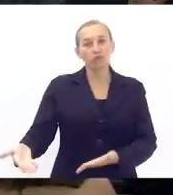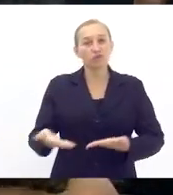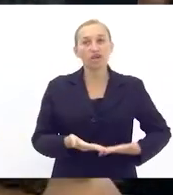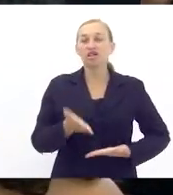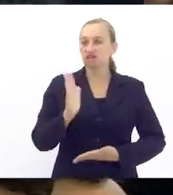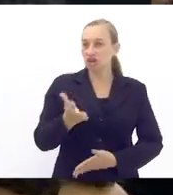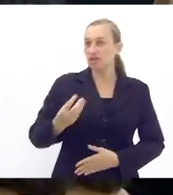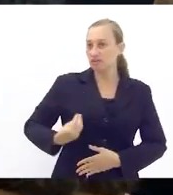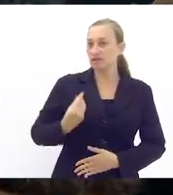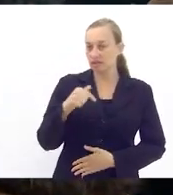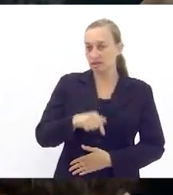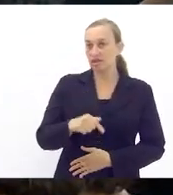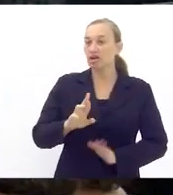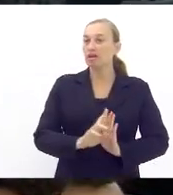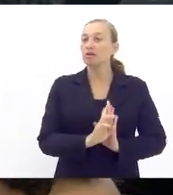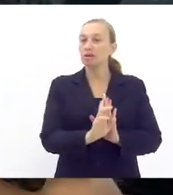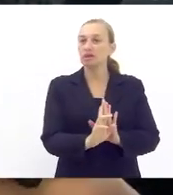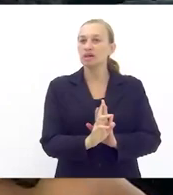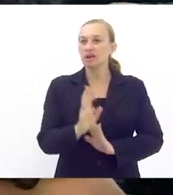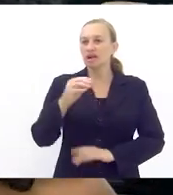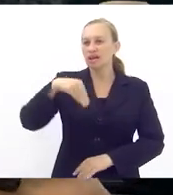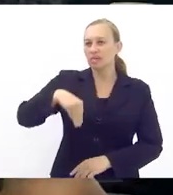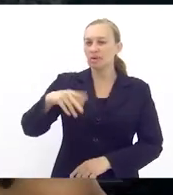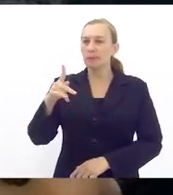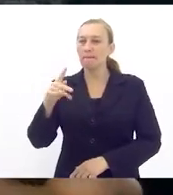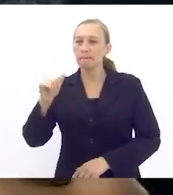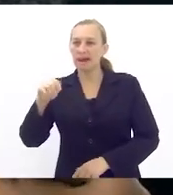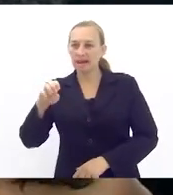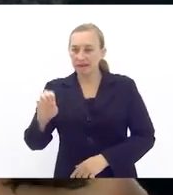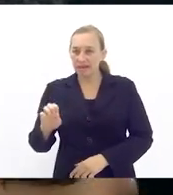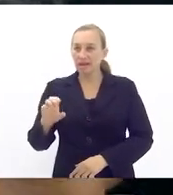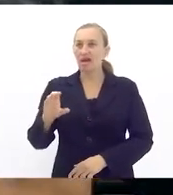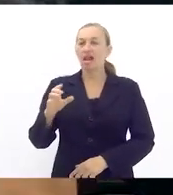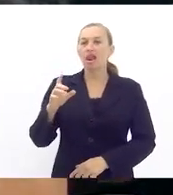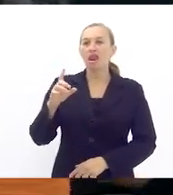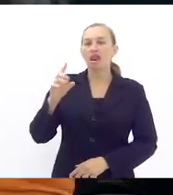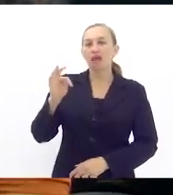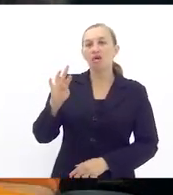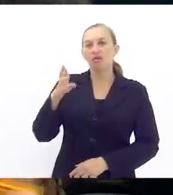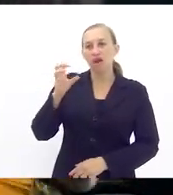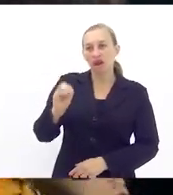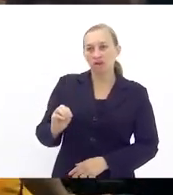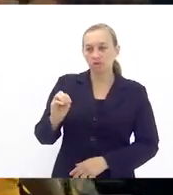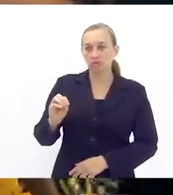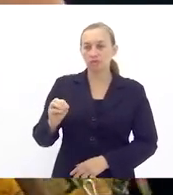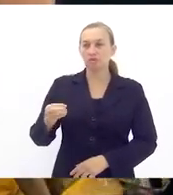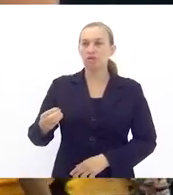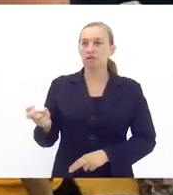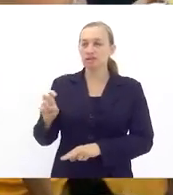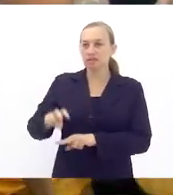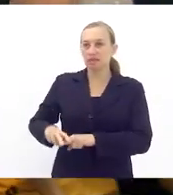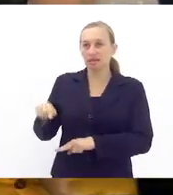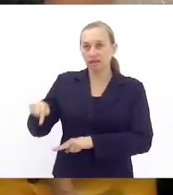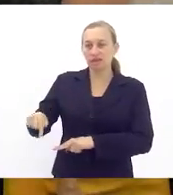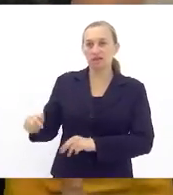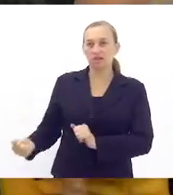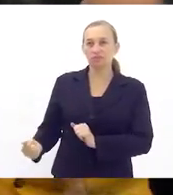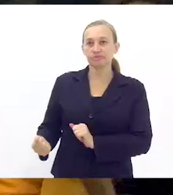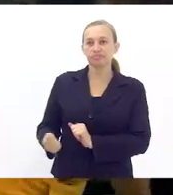já tiver presente o representante do imepac o Leonardo Alves para tomar assento aqui por favor